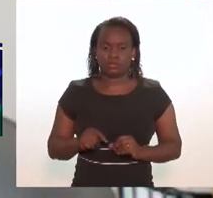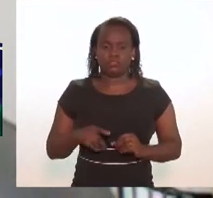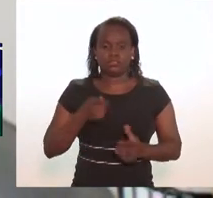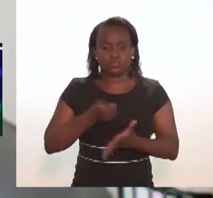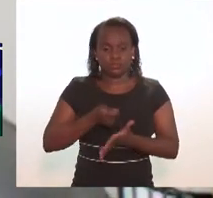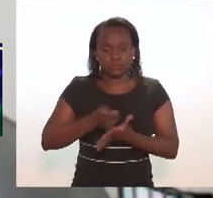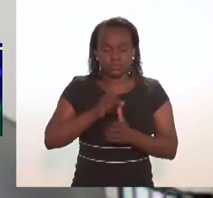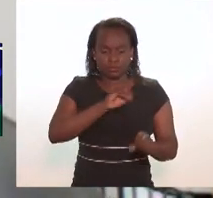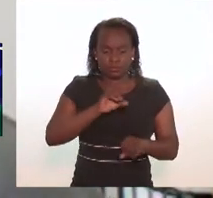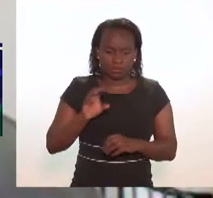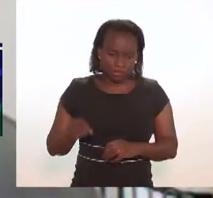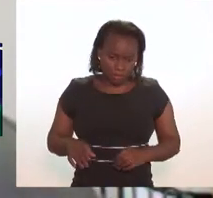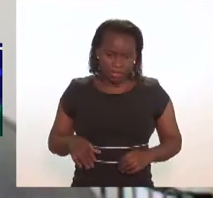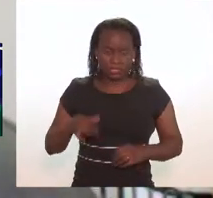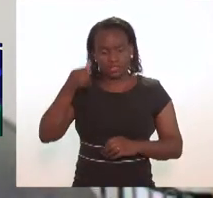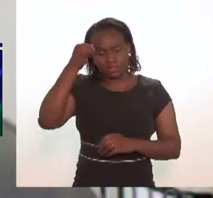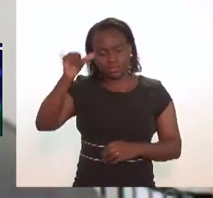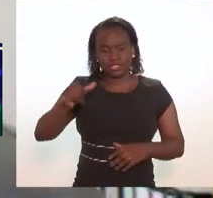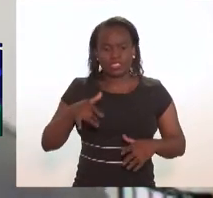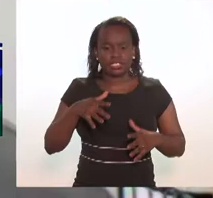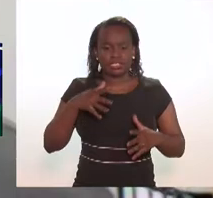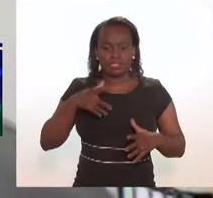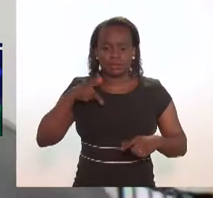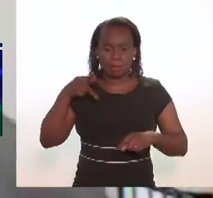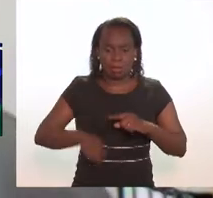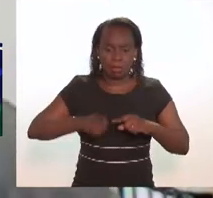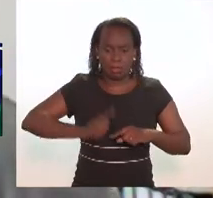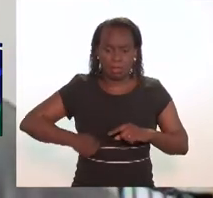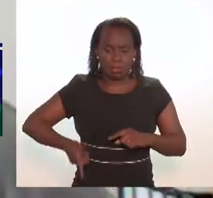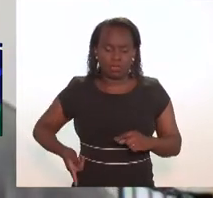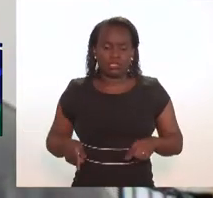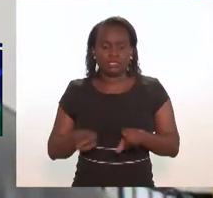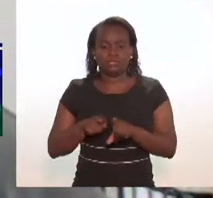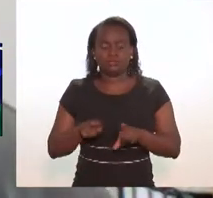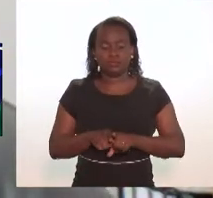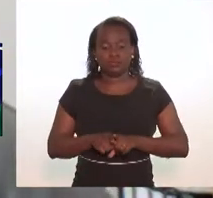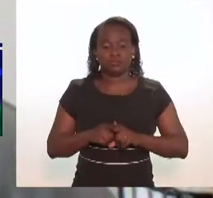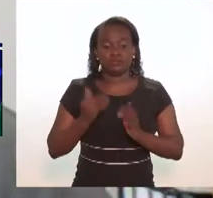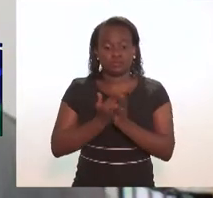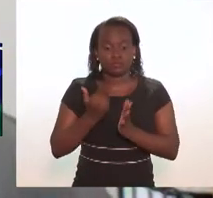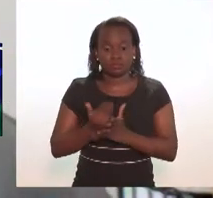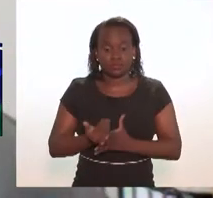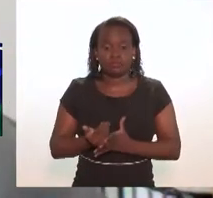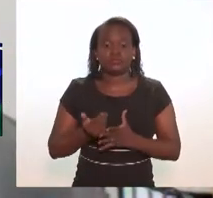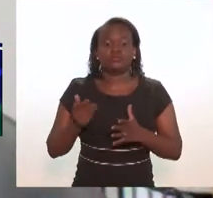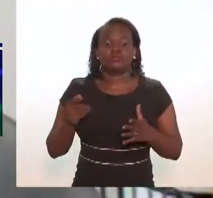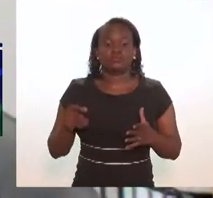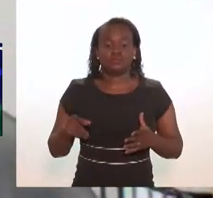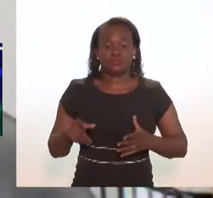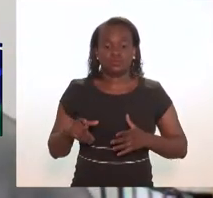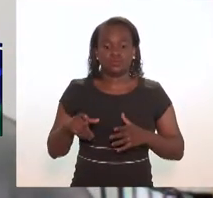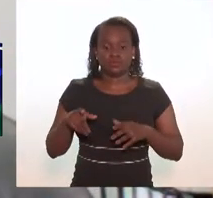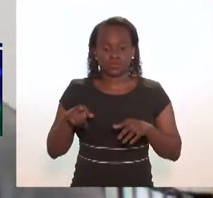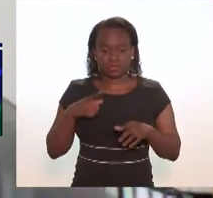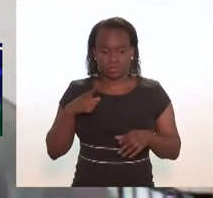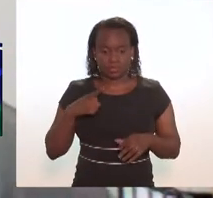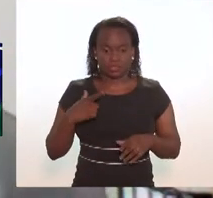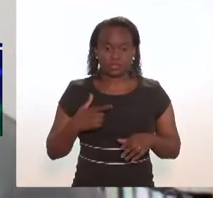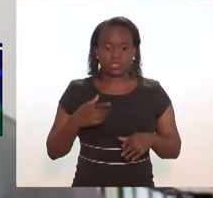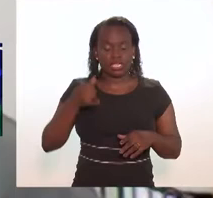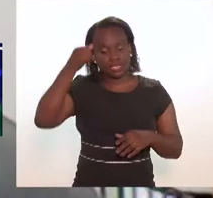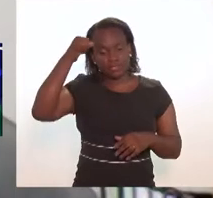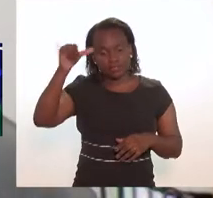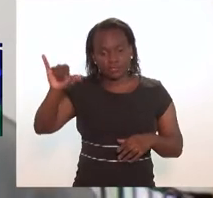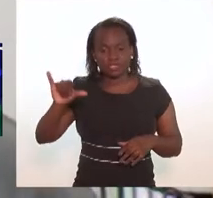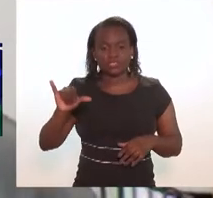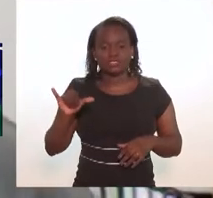que impede a prática da censura e, ademais, né, no mérito também, o que se busca evitar